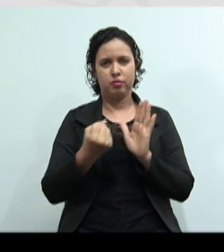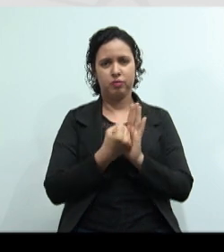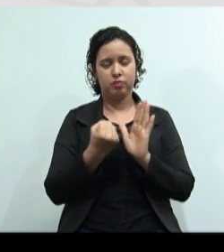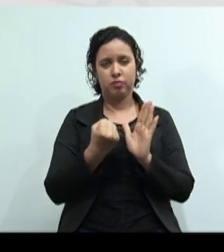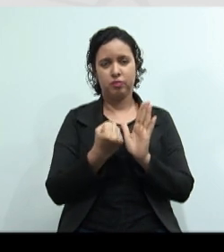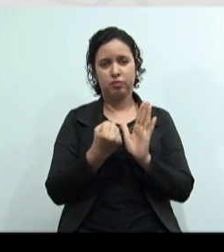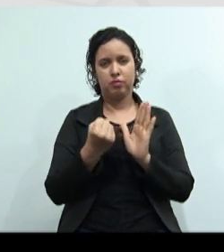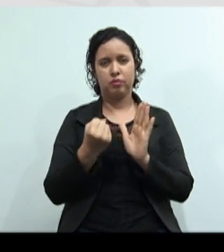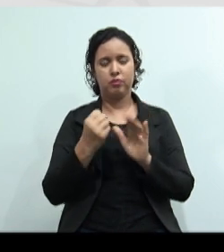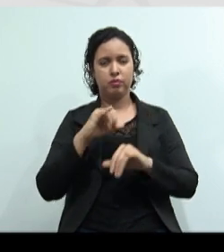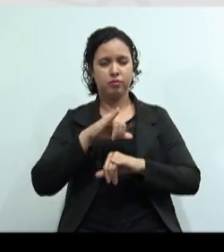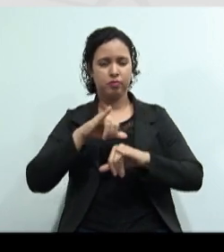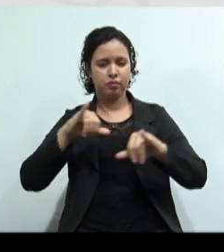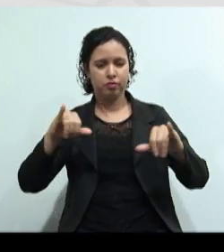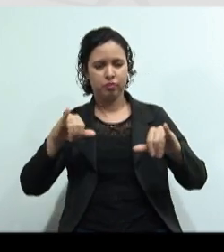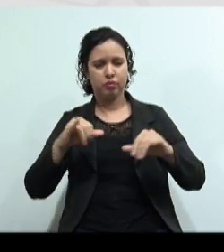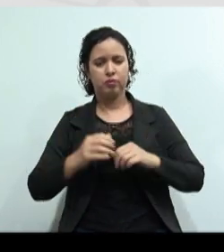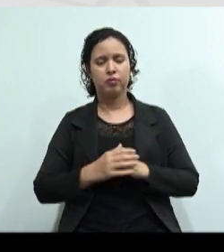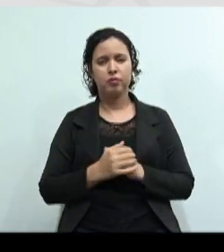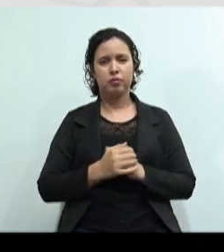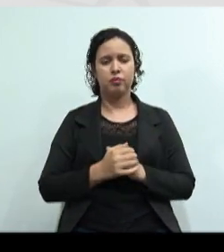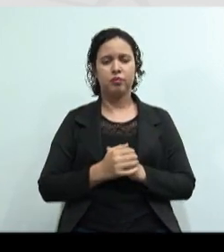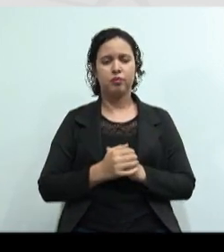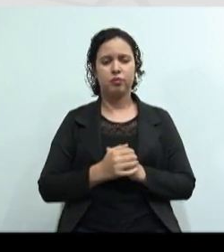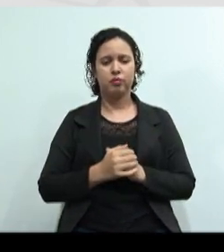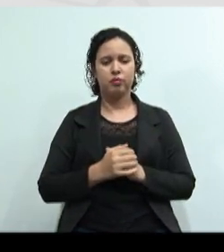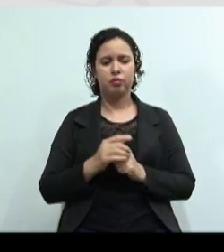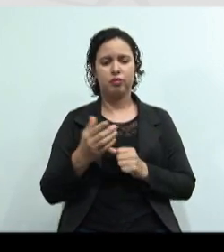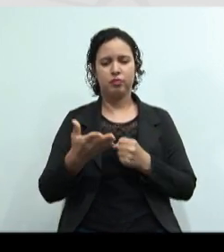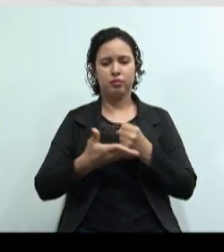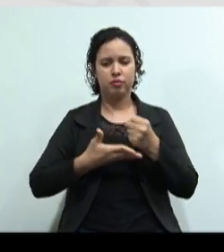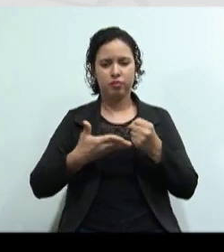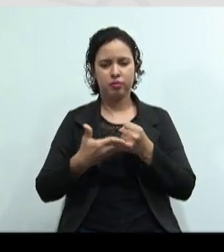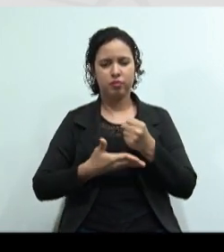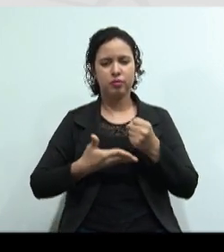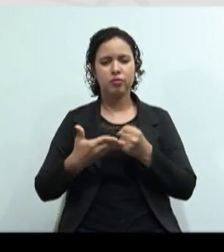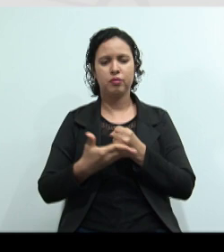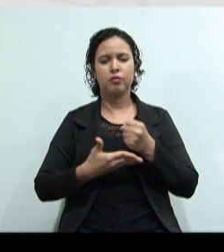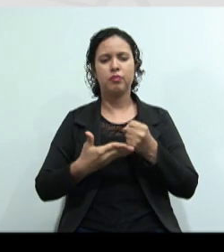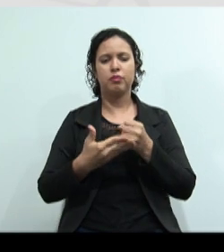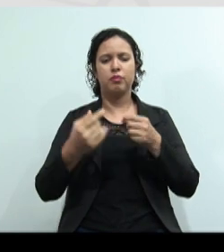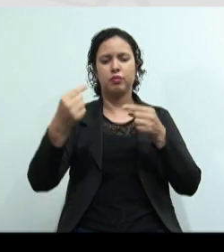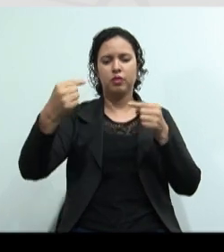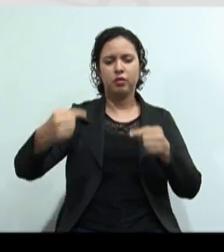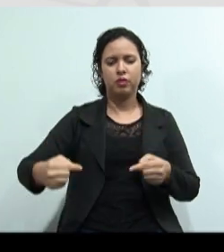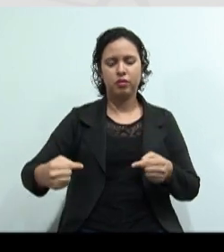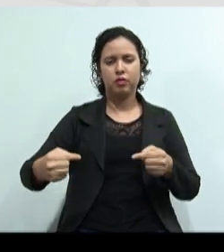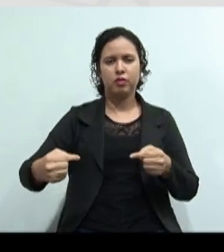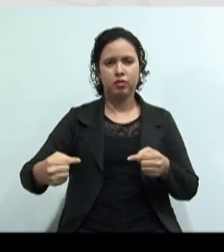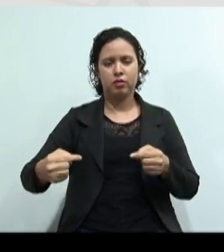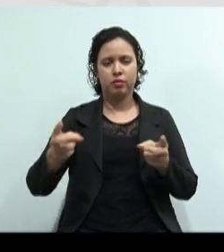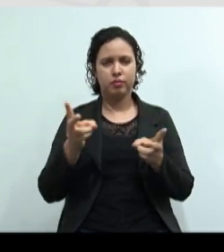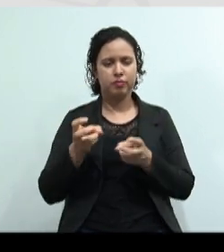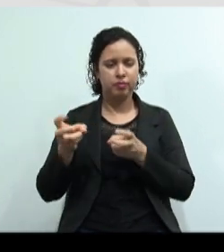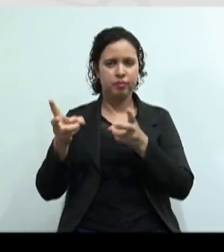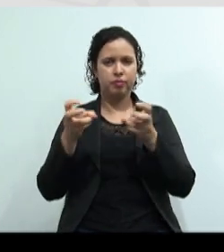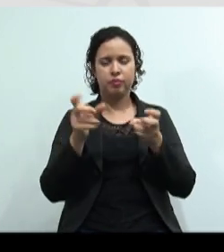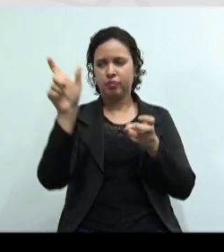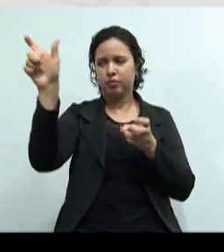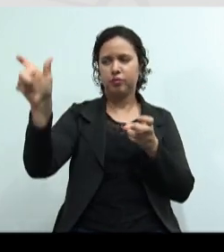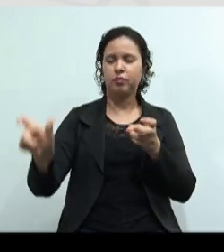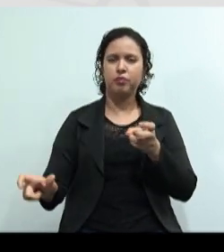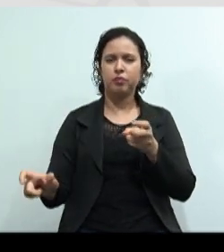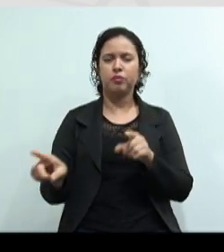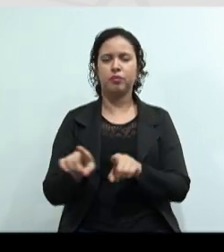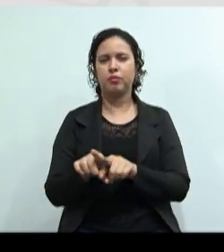venda. Quais seriam essa metodologia? Método baseado na concorrência, no valor percebido pelo consumidor e no